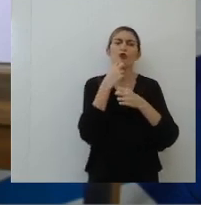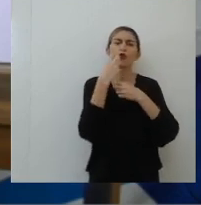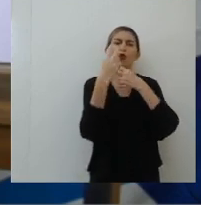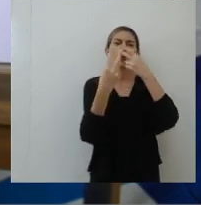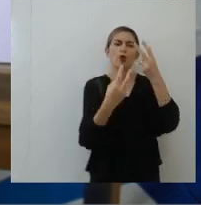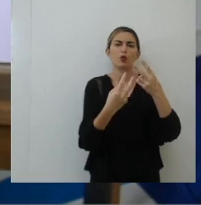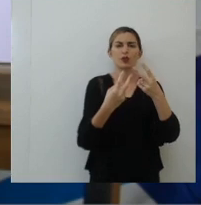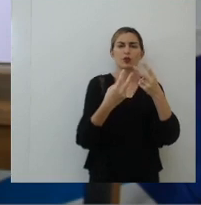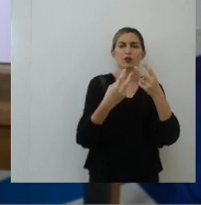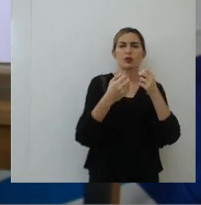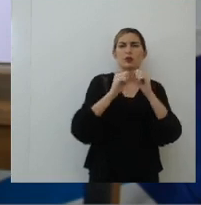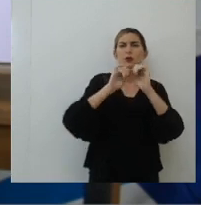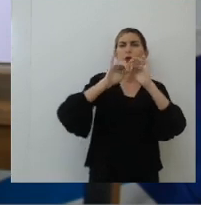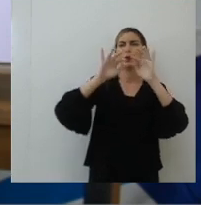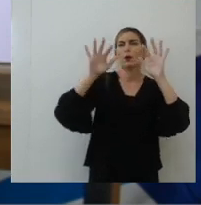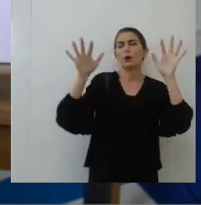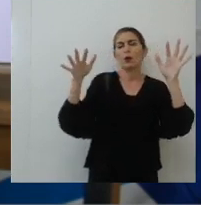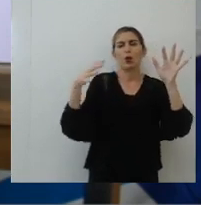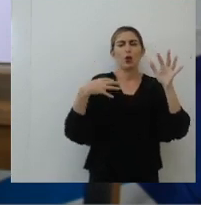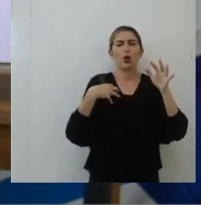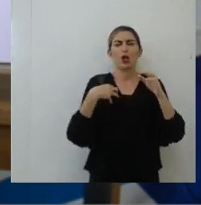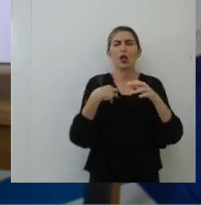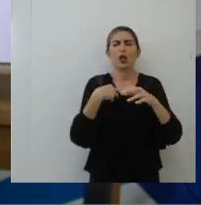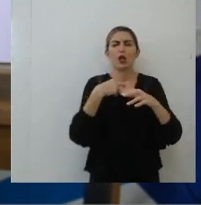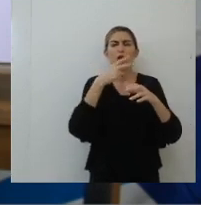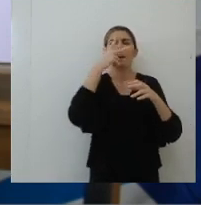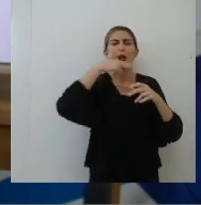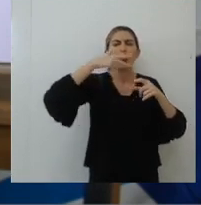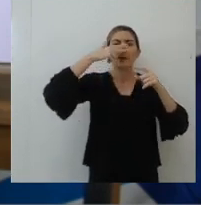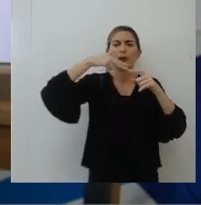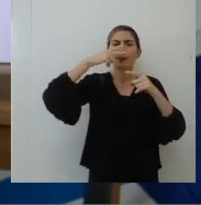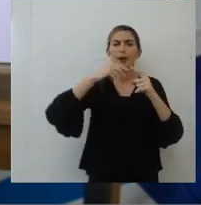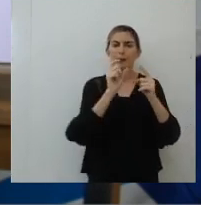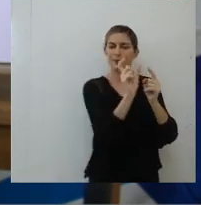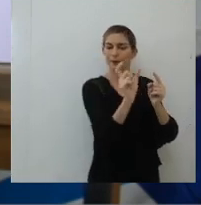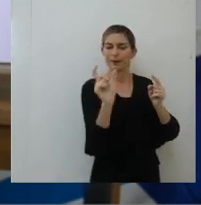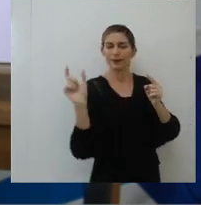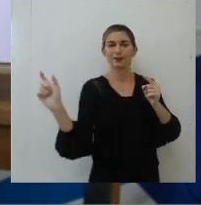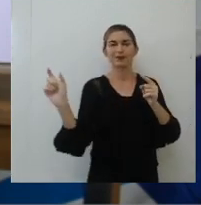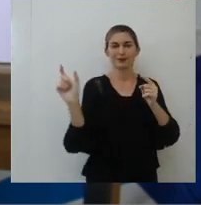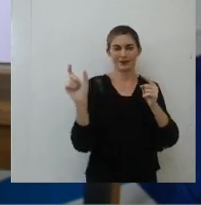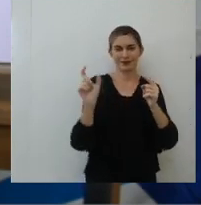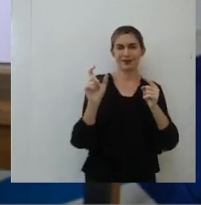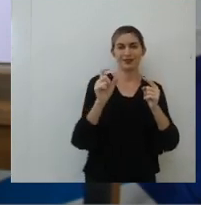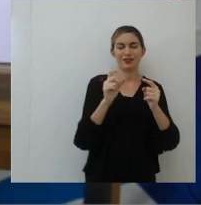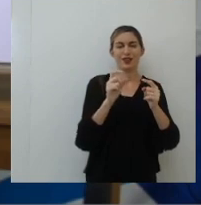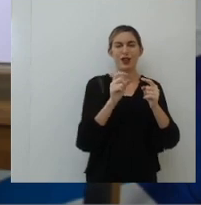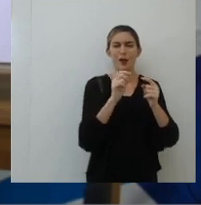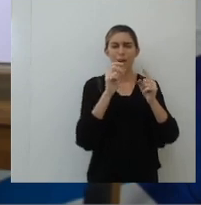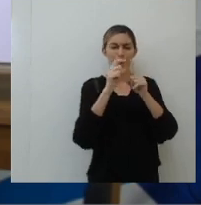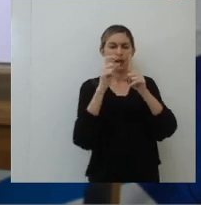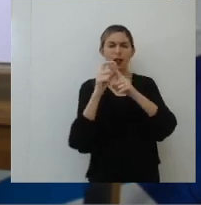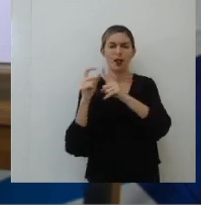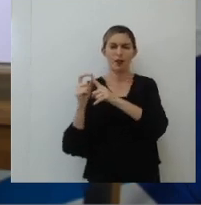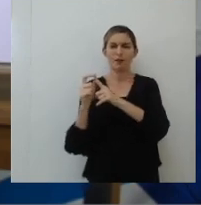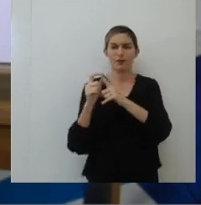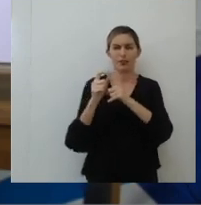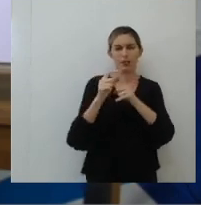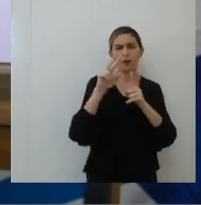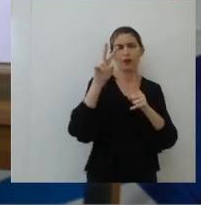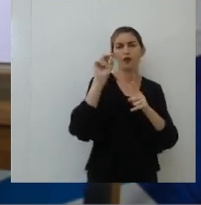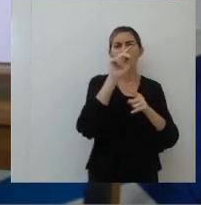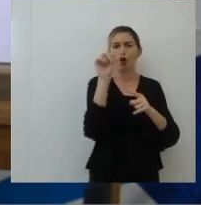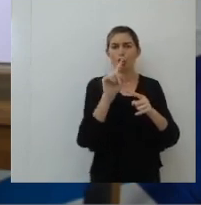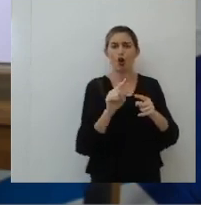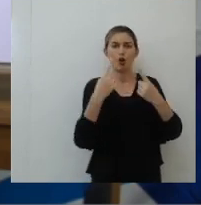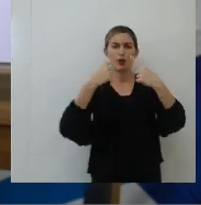veladas, volúpias, veludosas, a repetição dessa musicalidade, né, retomando, meio que relacionando ao